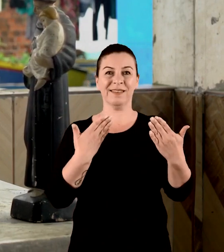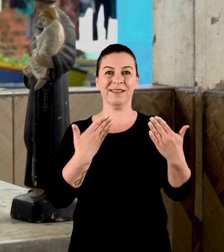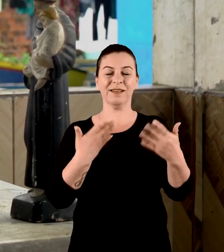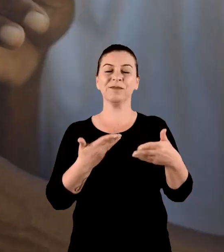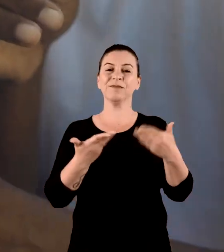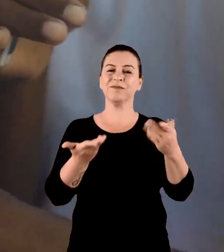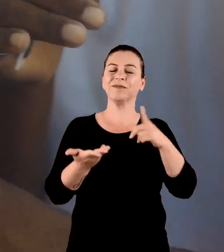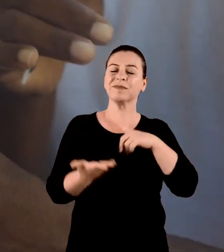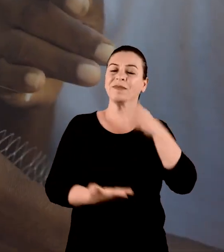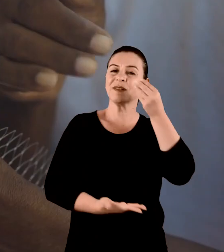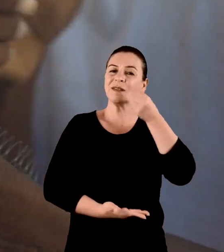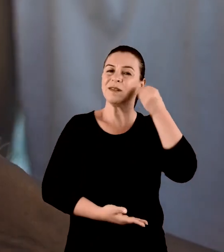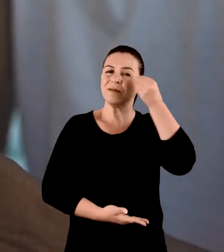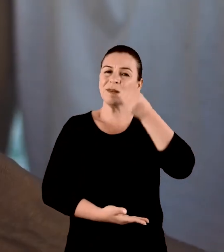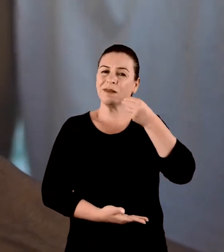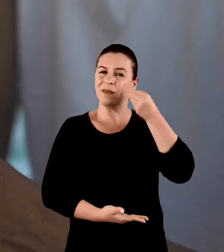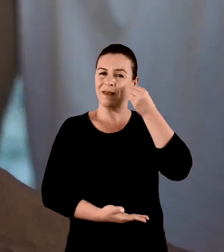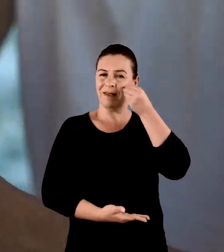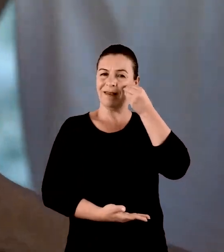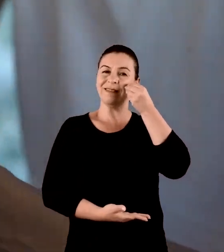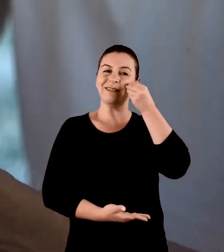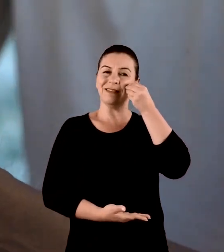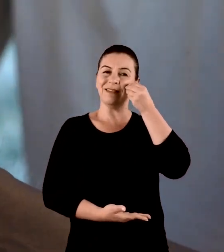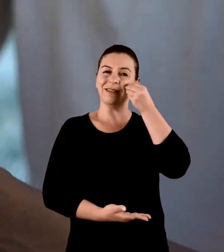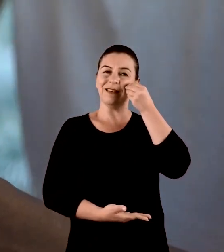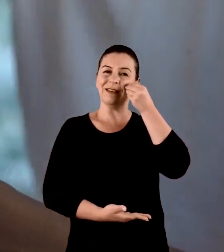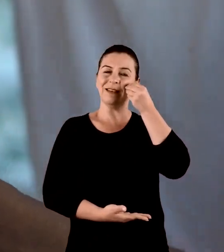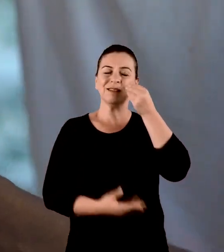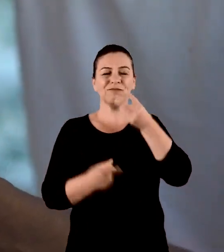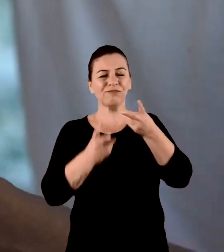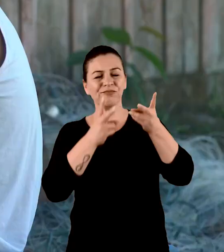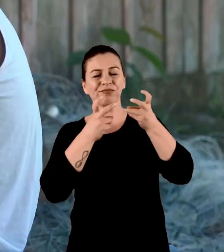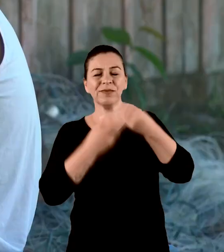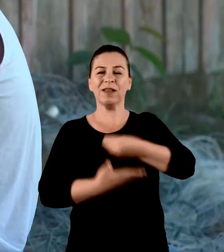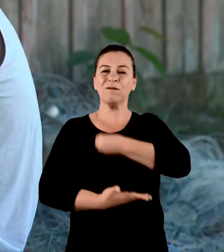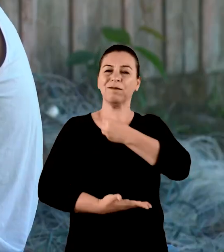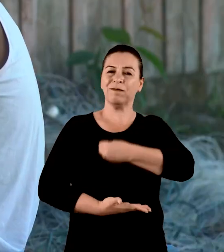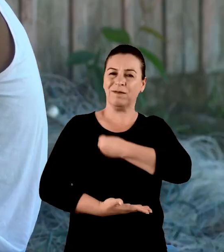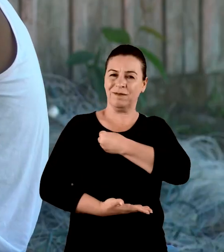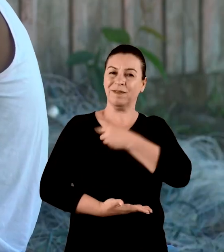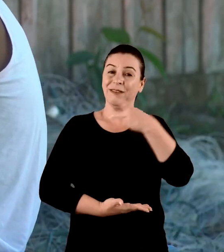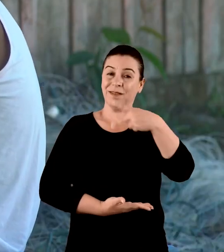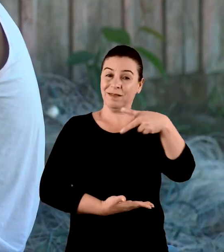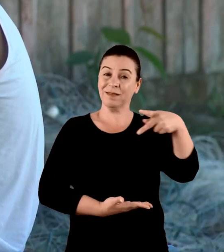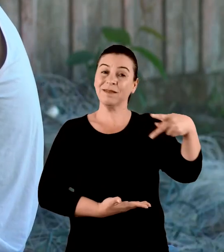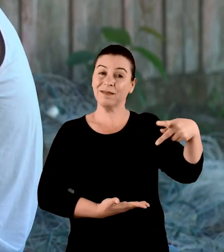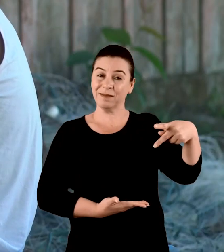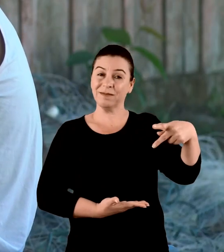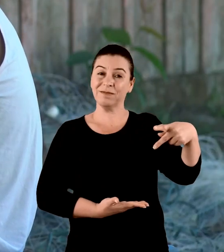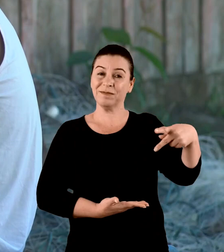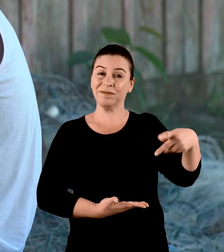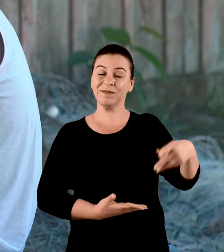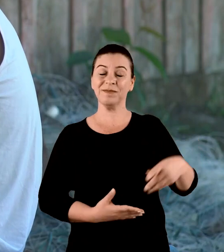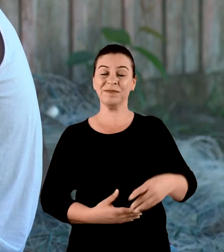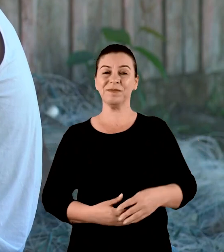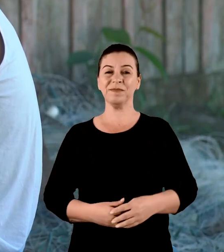pessoas. Aí você tem aquela experiência de ouvir a vida, o cotidiano